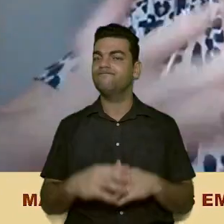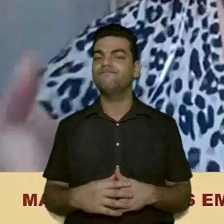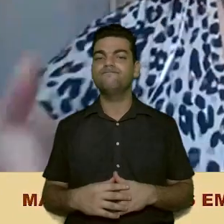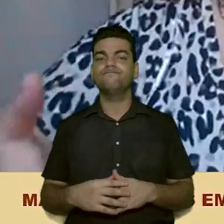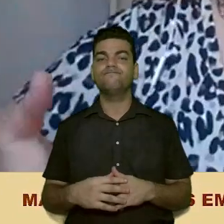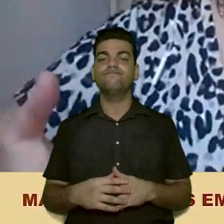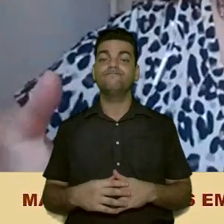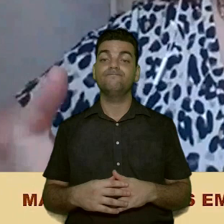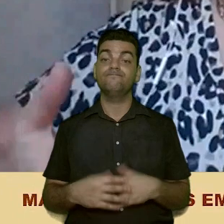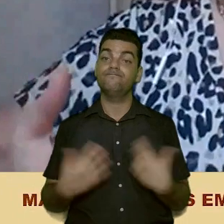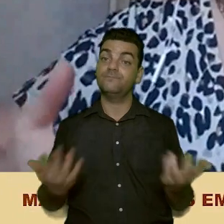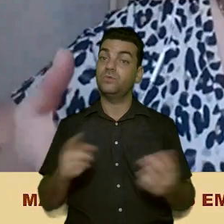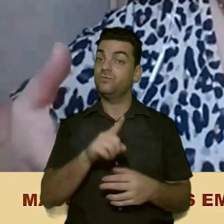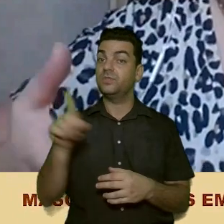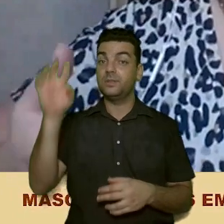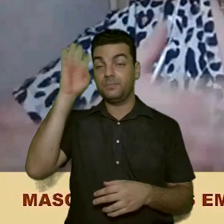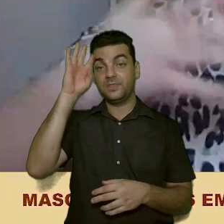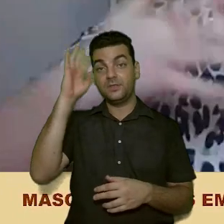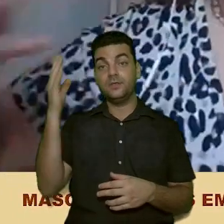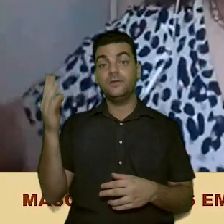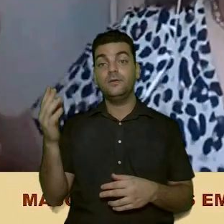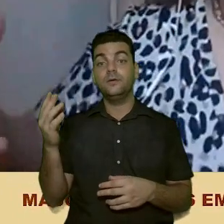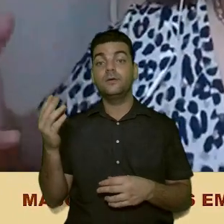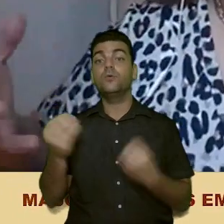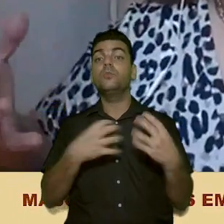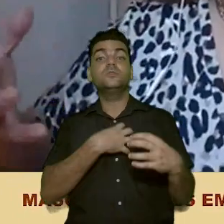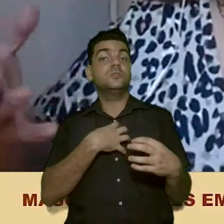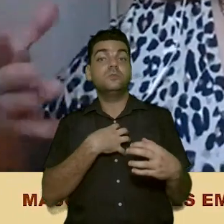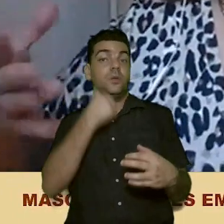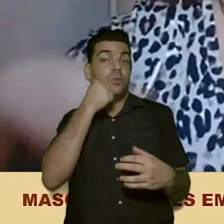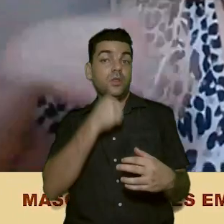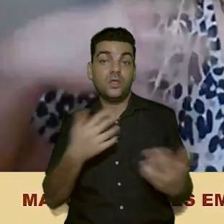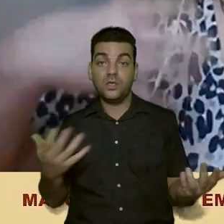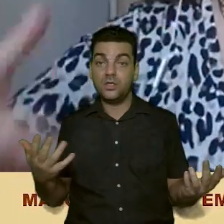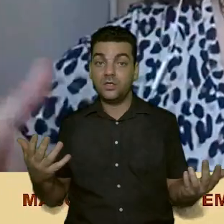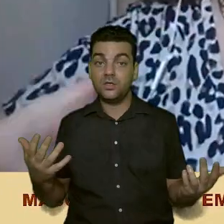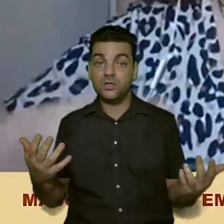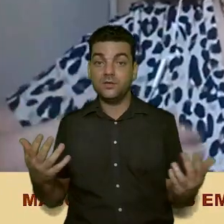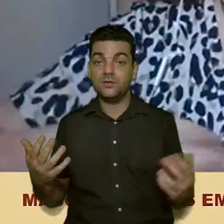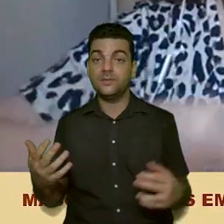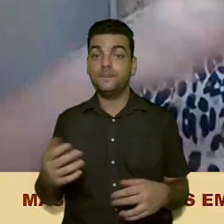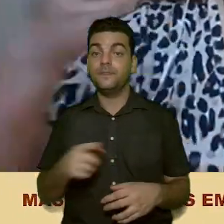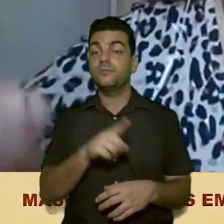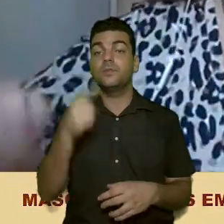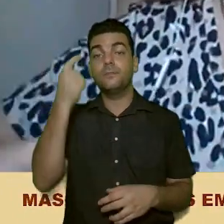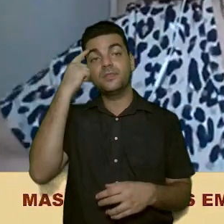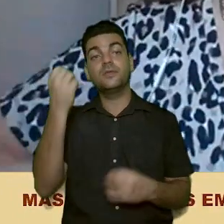que vocês compreendam o nosso agir, que vocês compreendam